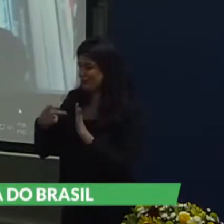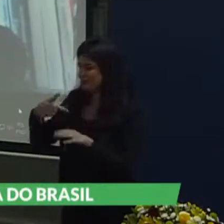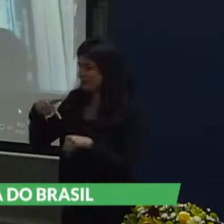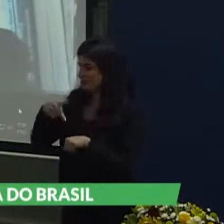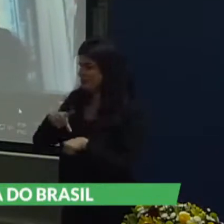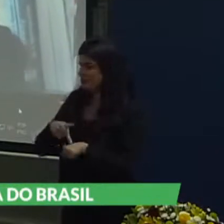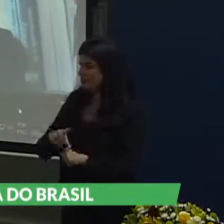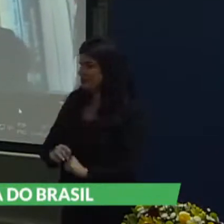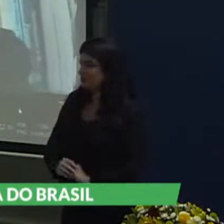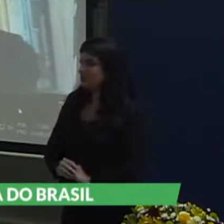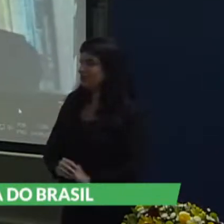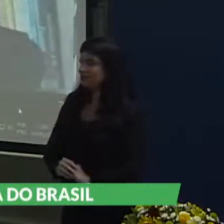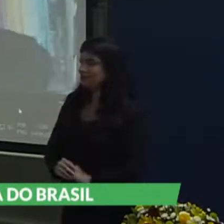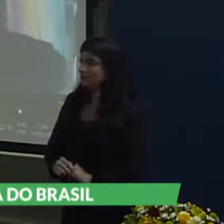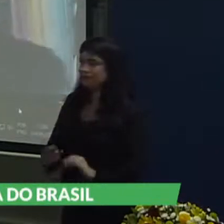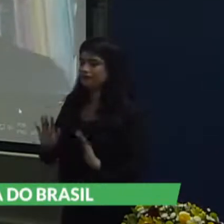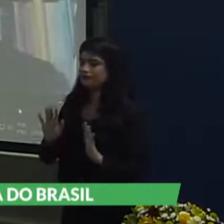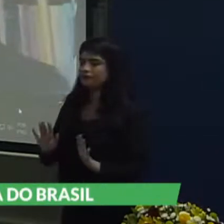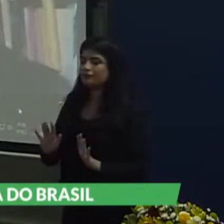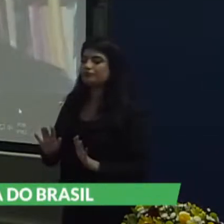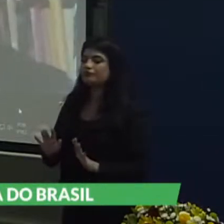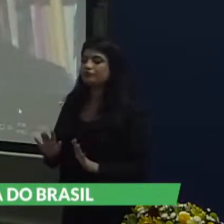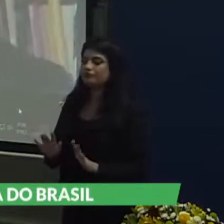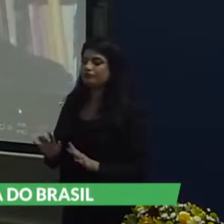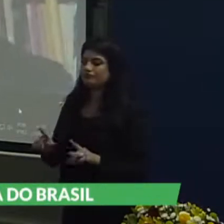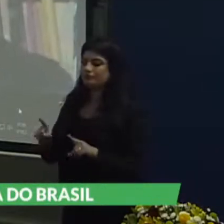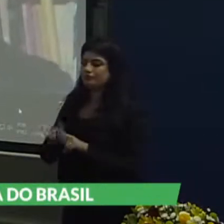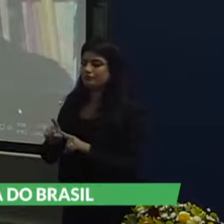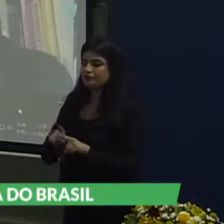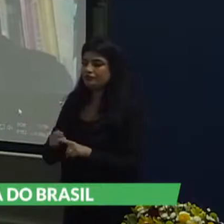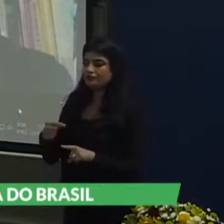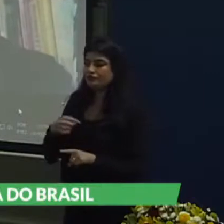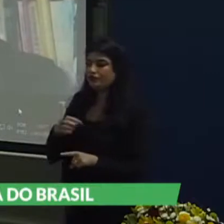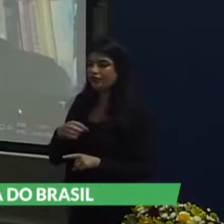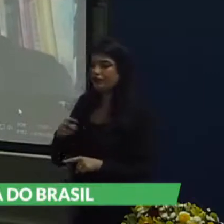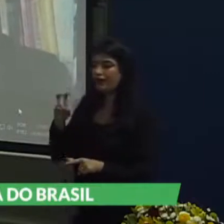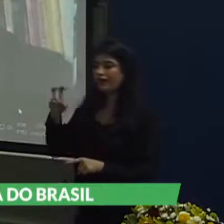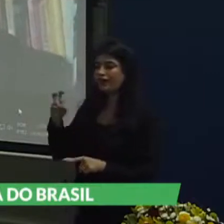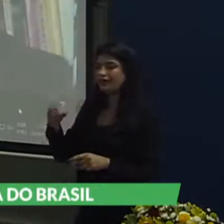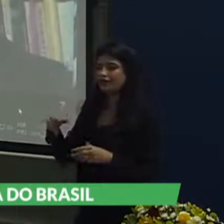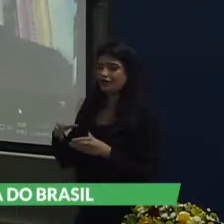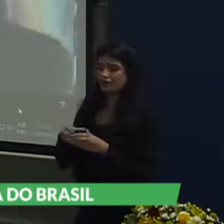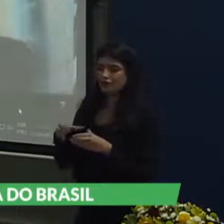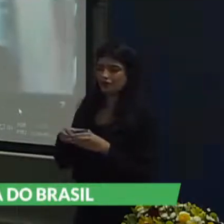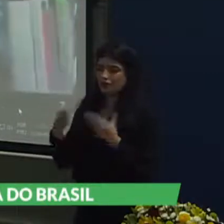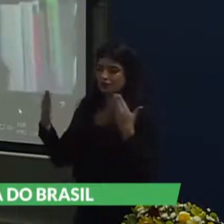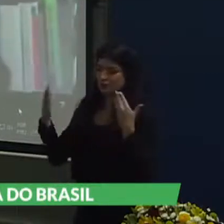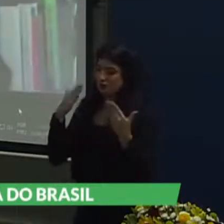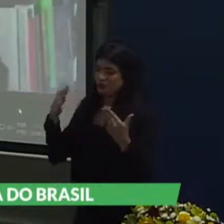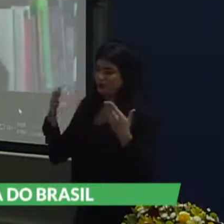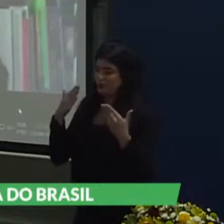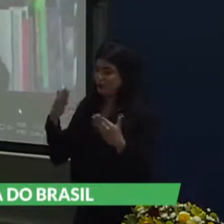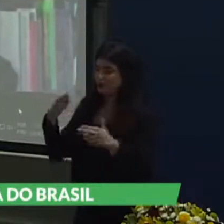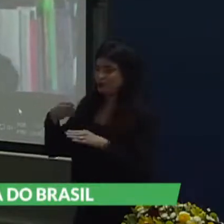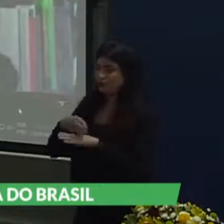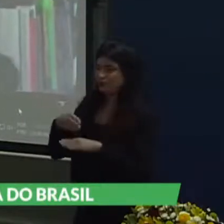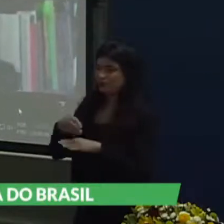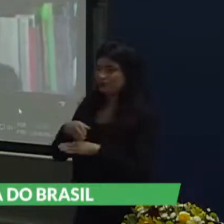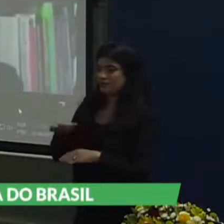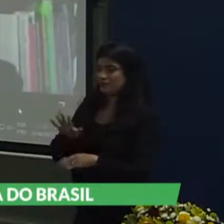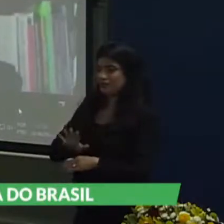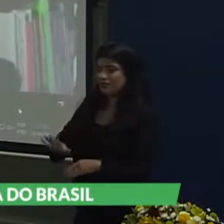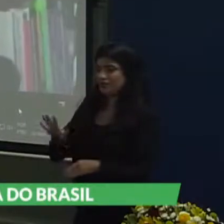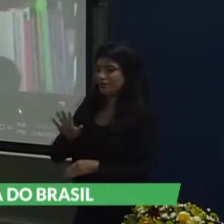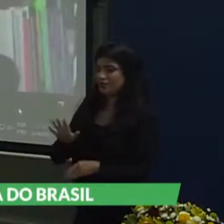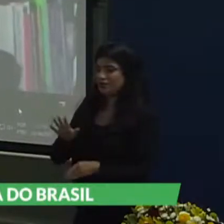país, mas eu fui a quinta turma de psicologia do programa de